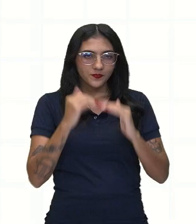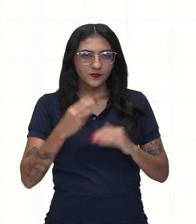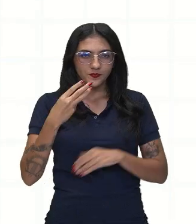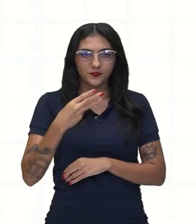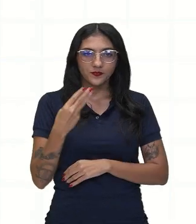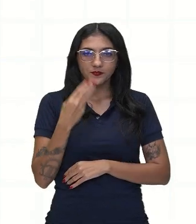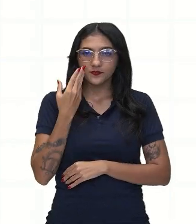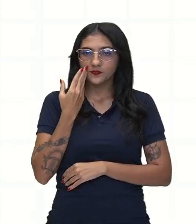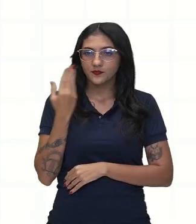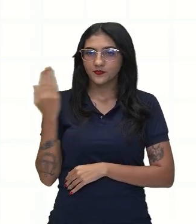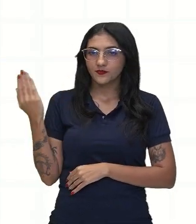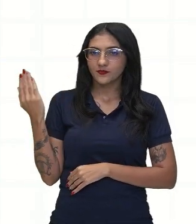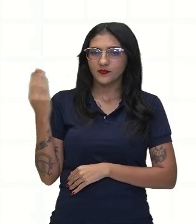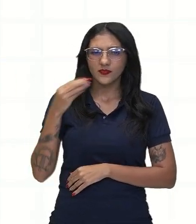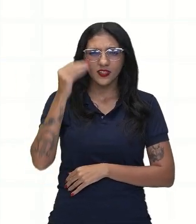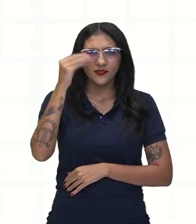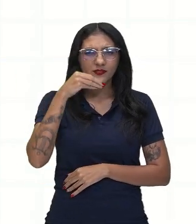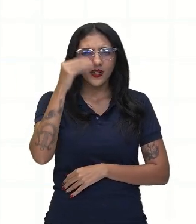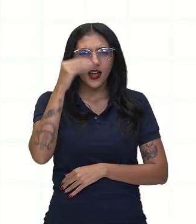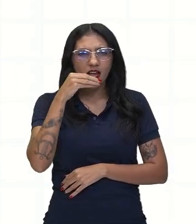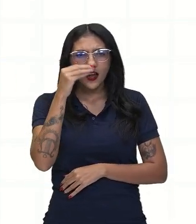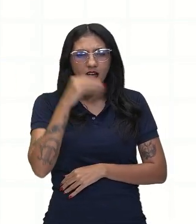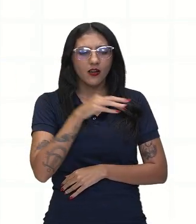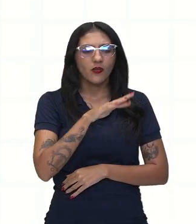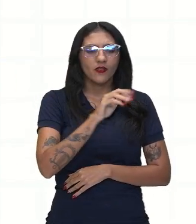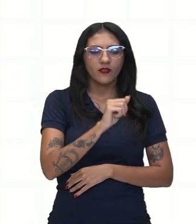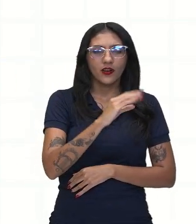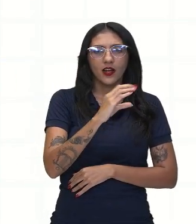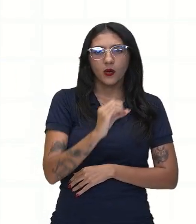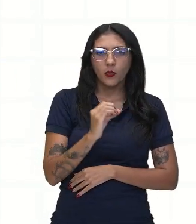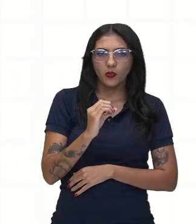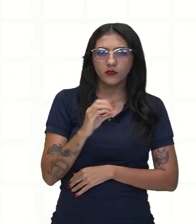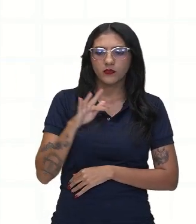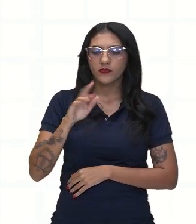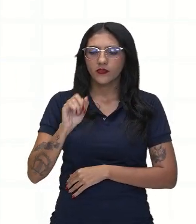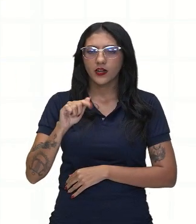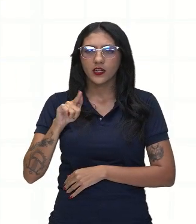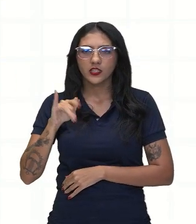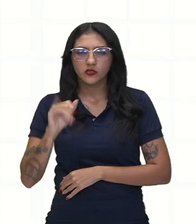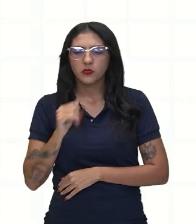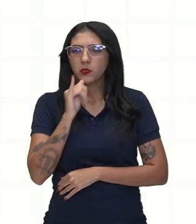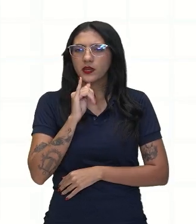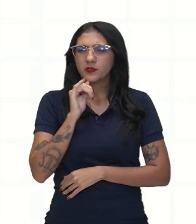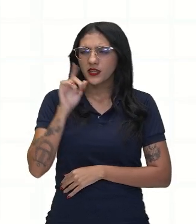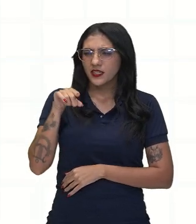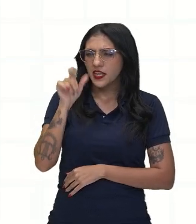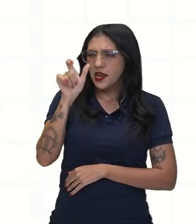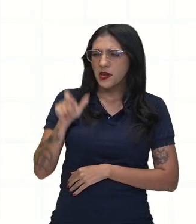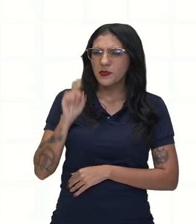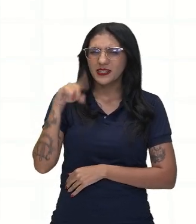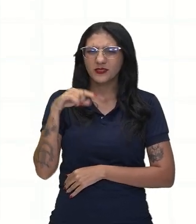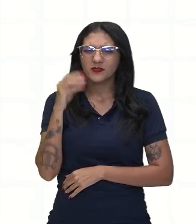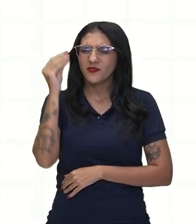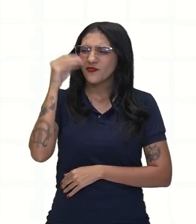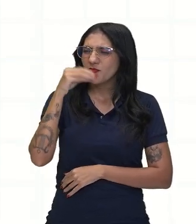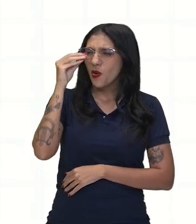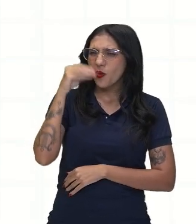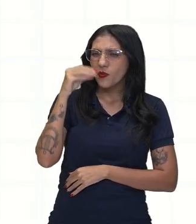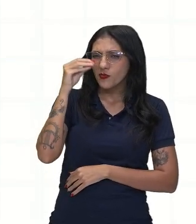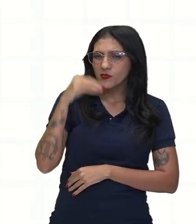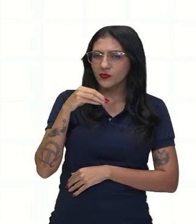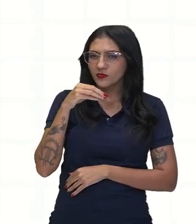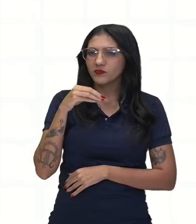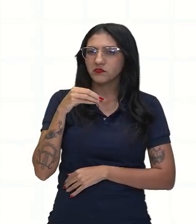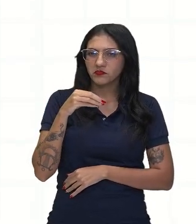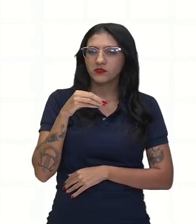né? Aquele menino não se alimenta e parece fraco. Aquele menino não se alimenta e parece frágil, né?